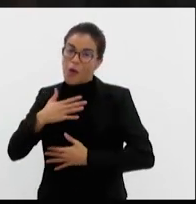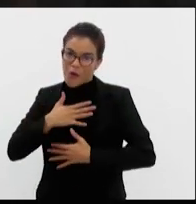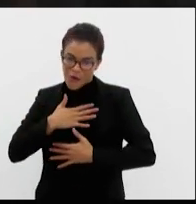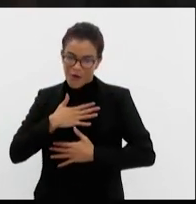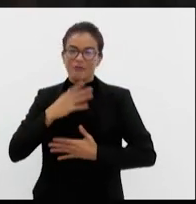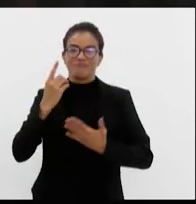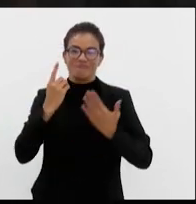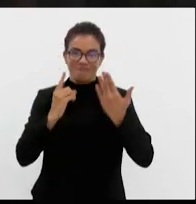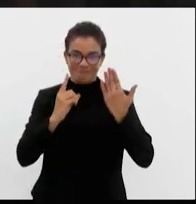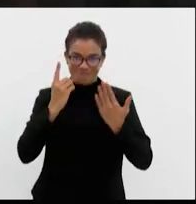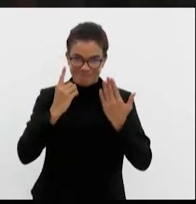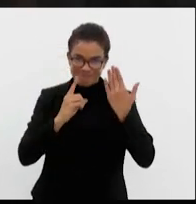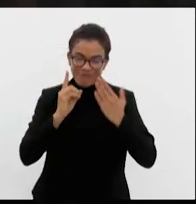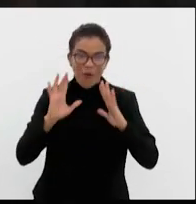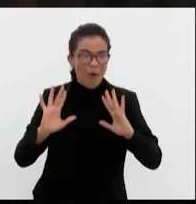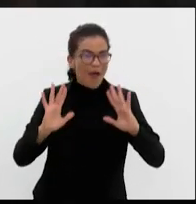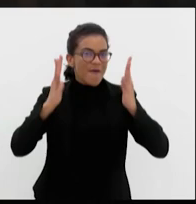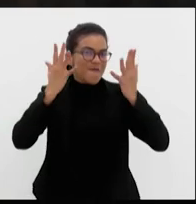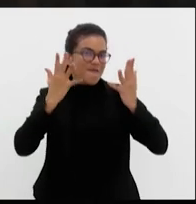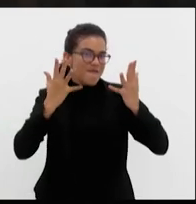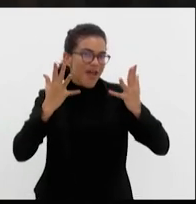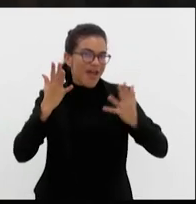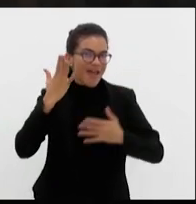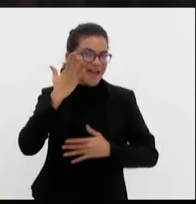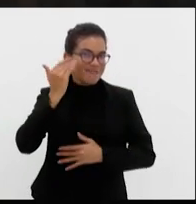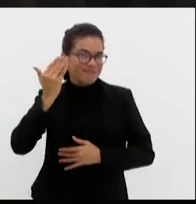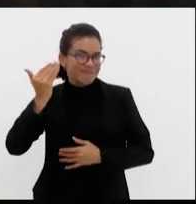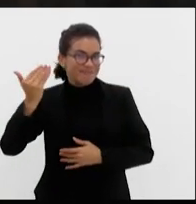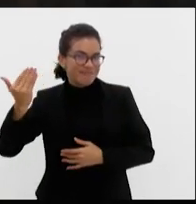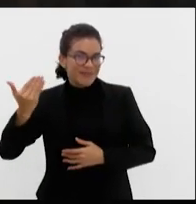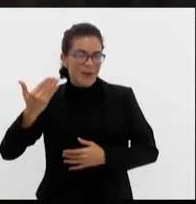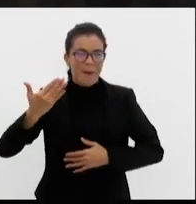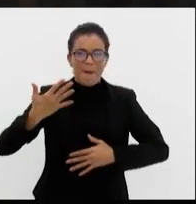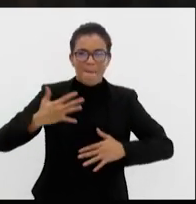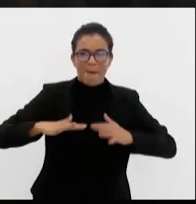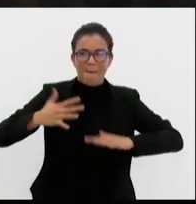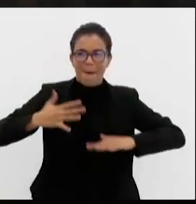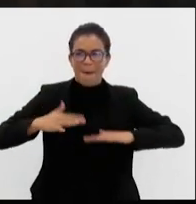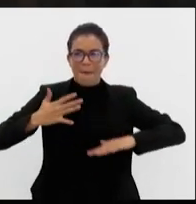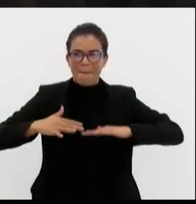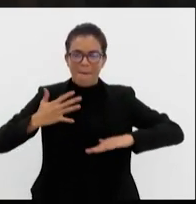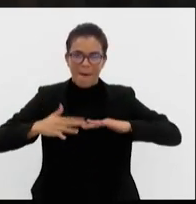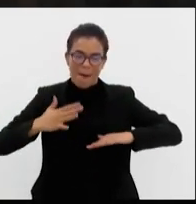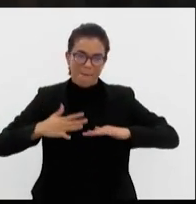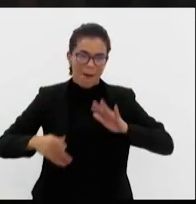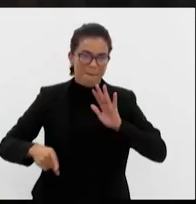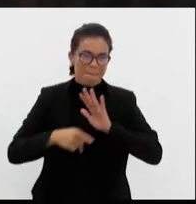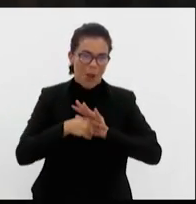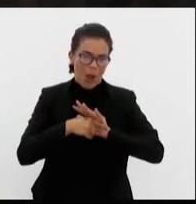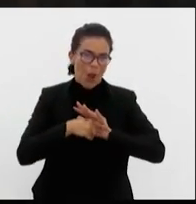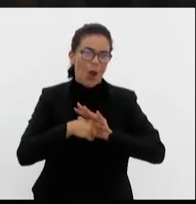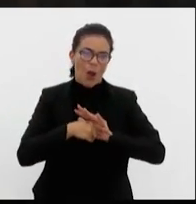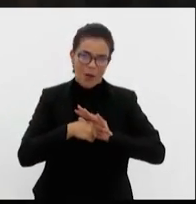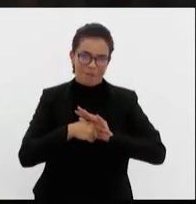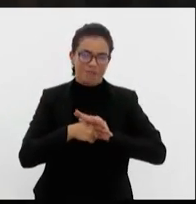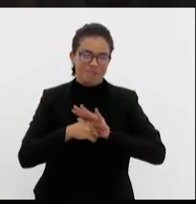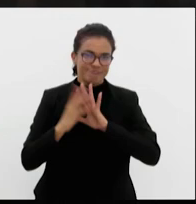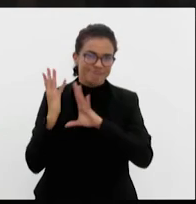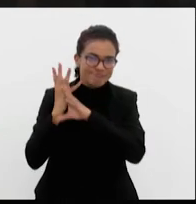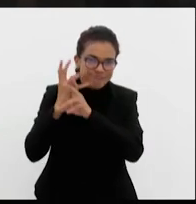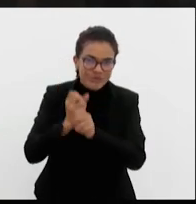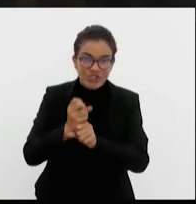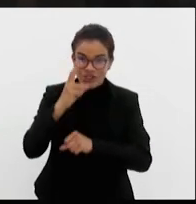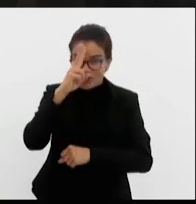de Carnaval, porque é uma festa popular, o samba é da nossa matriz, enfim. Mas